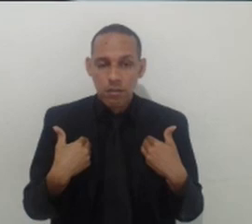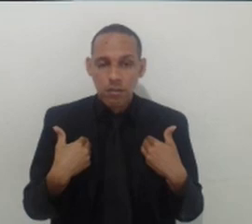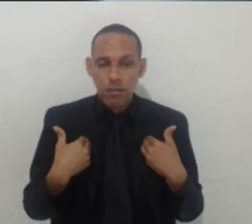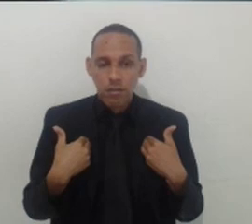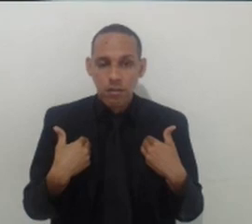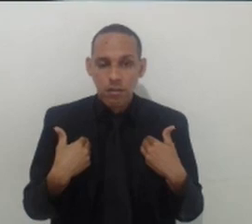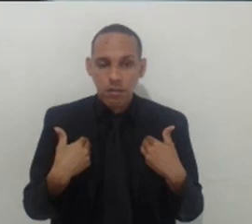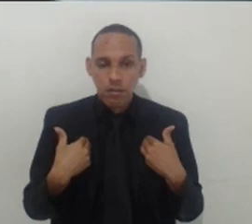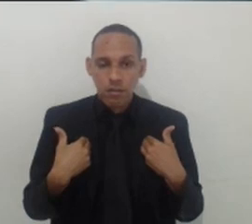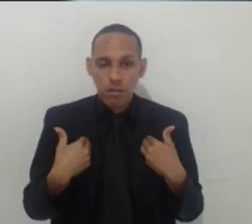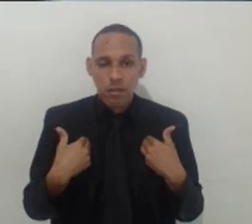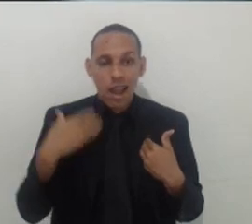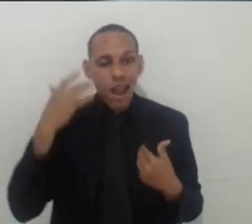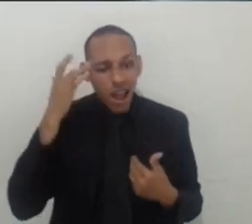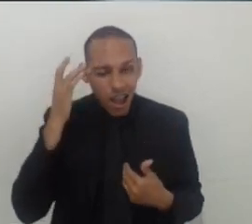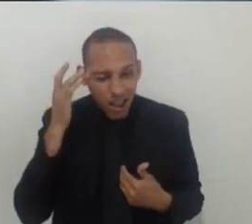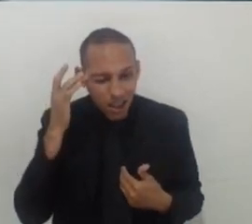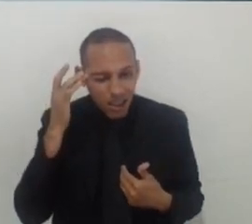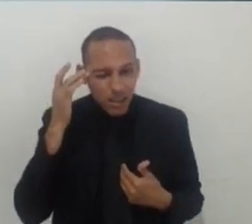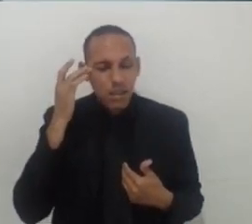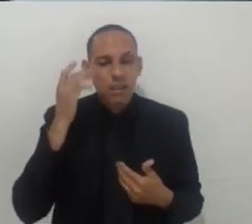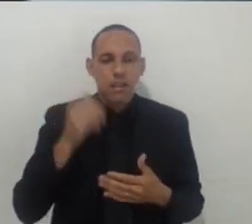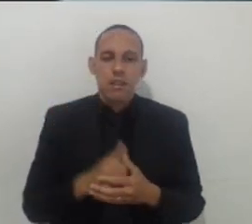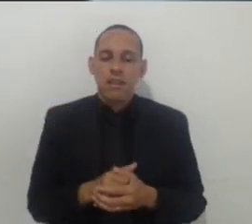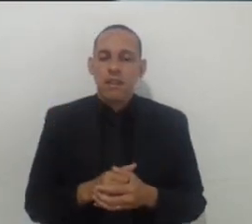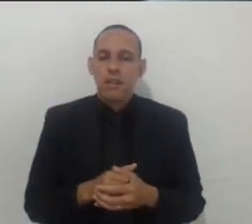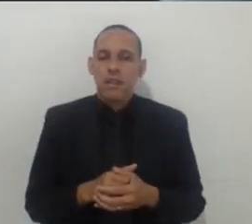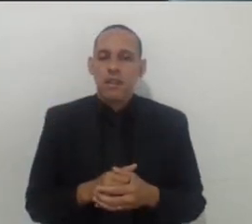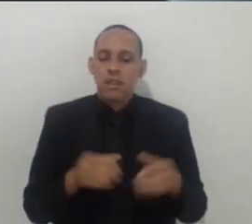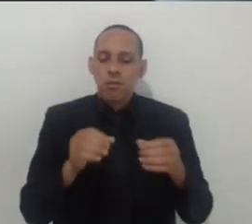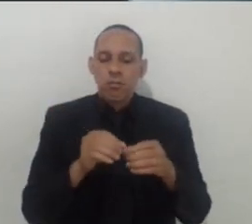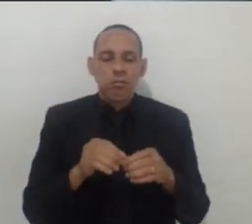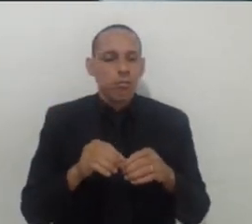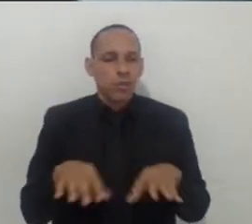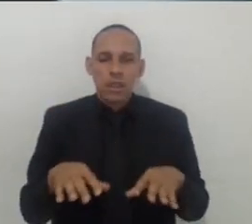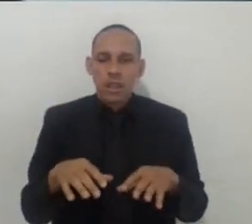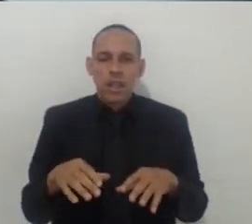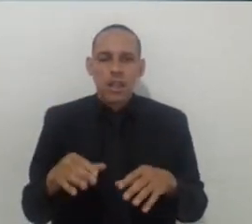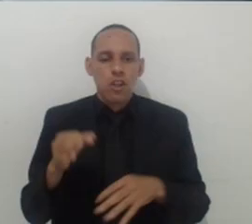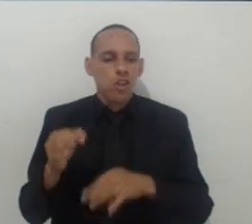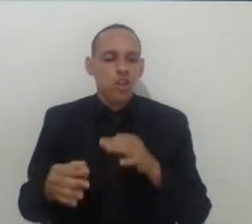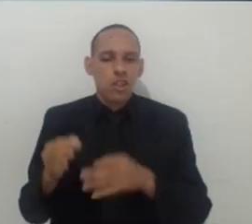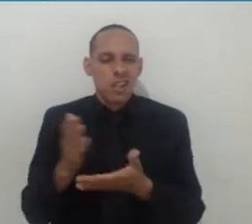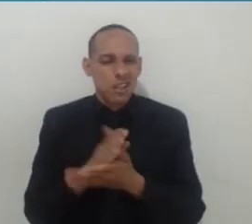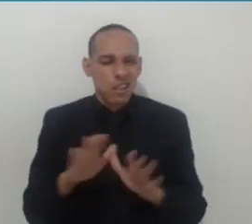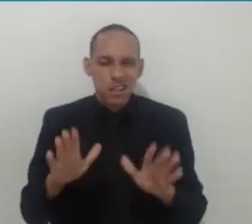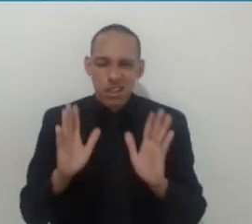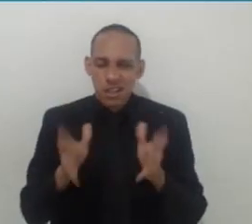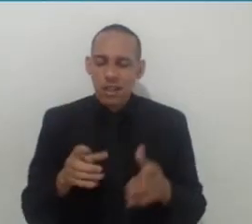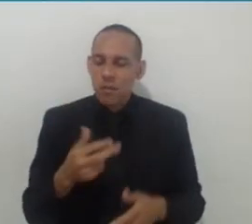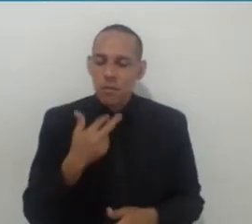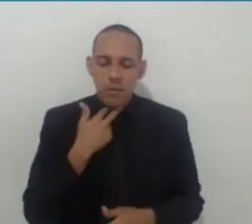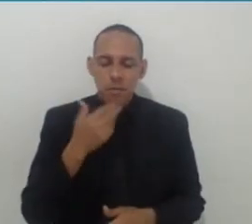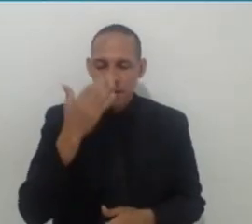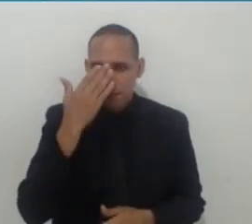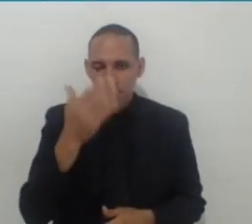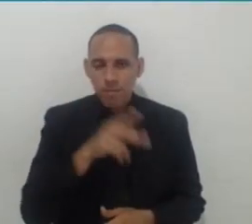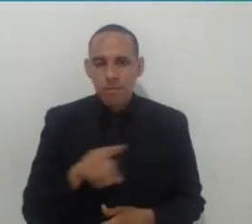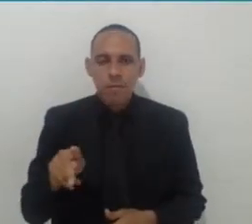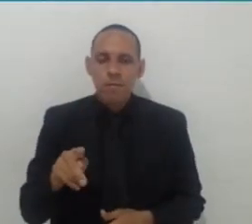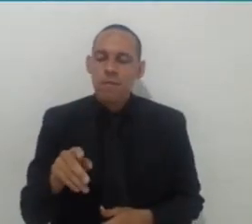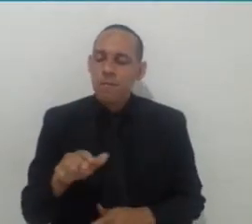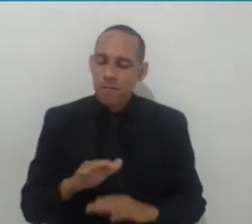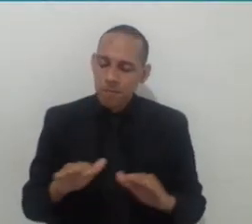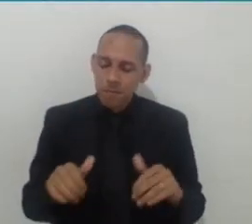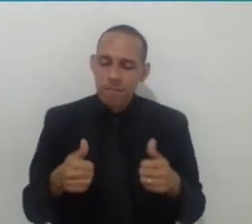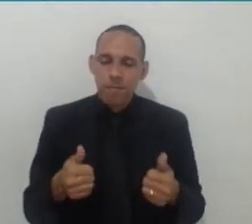uma presunção, uma dedução para desconstituir a coisa julgada. Obrigado, presidente. Muito bom, excelência.